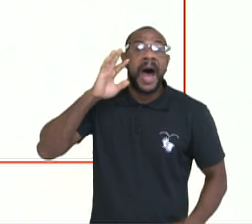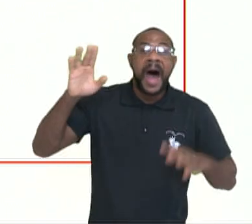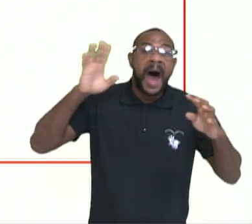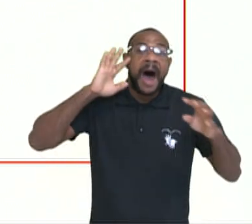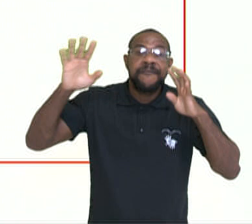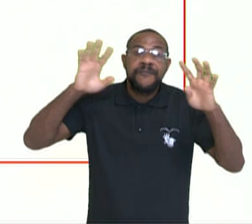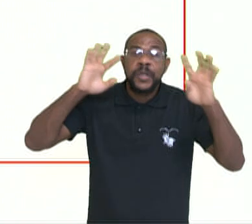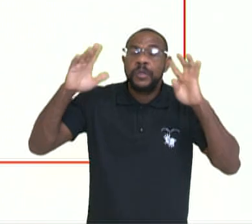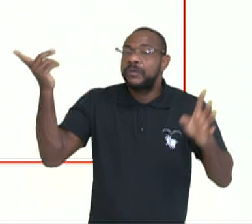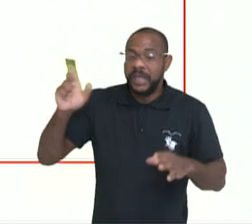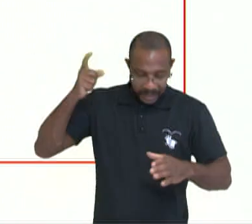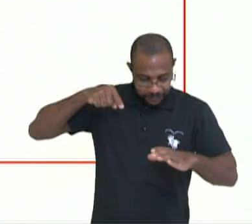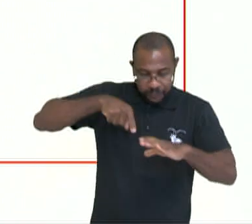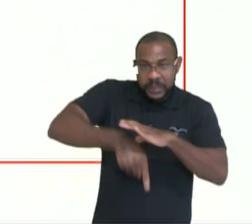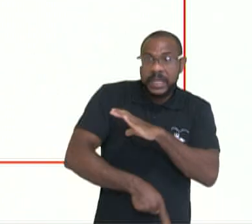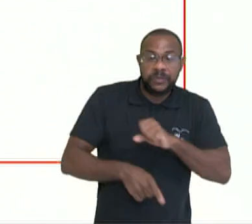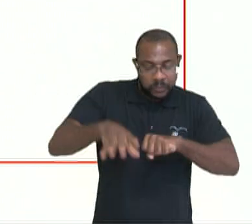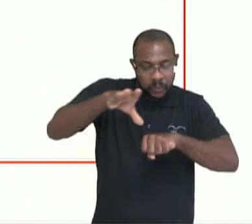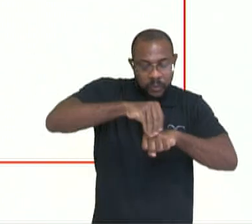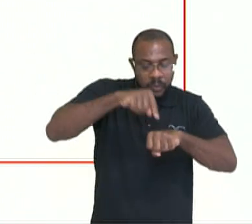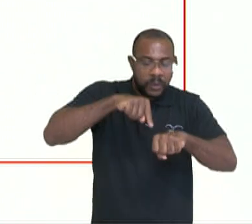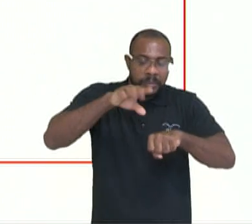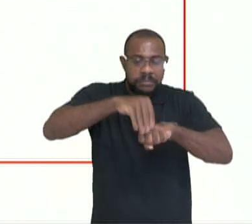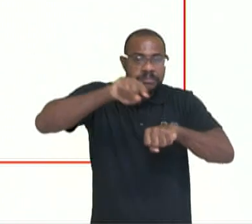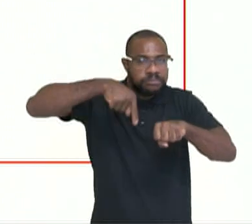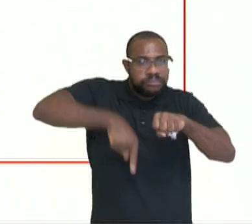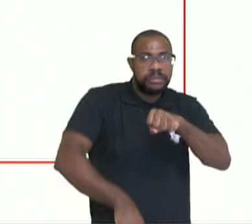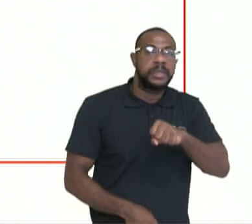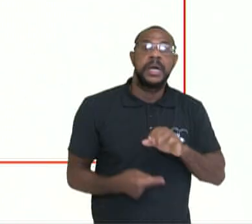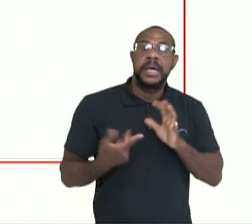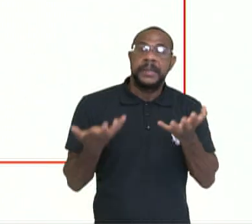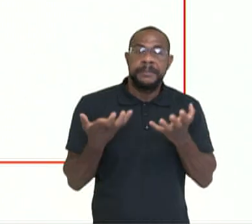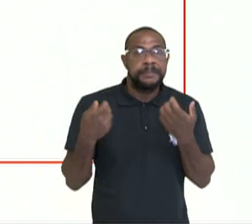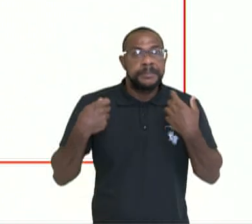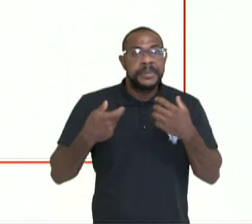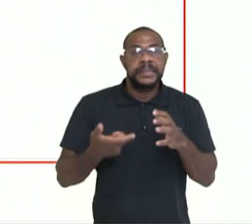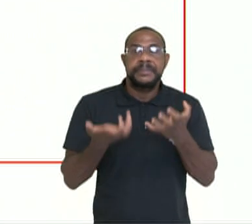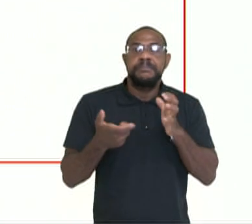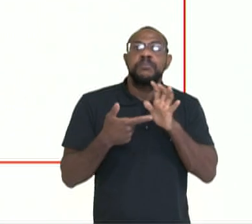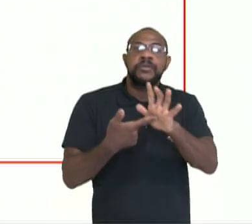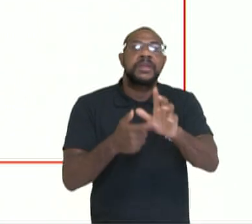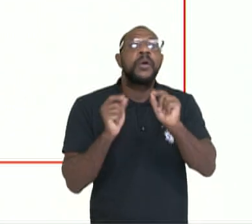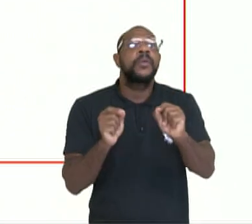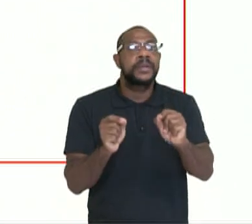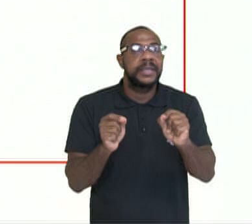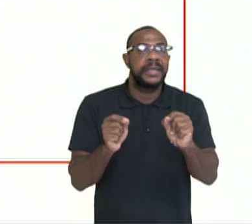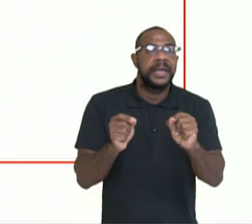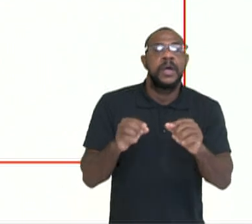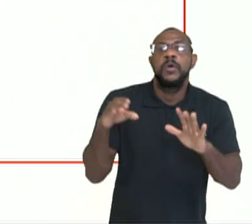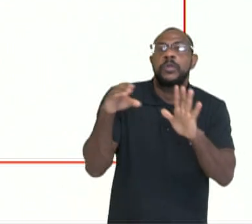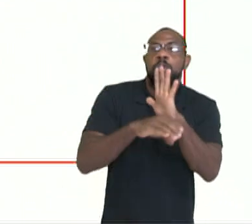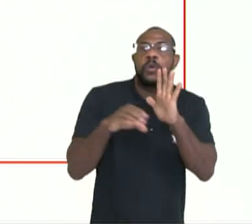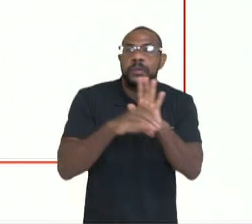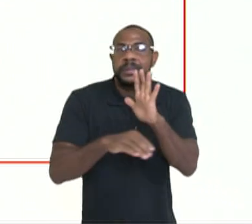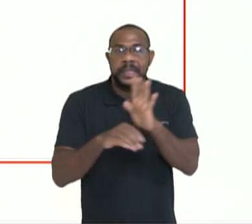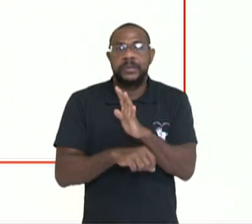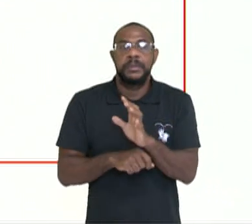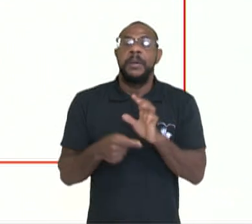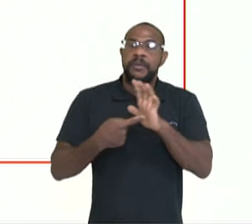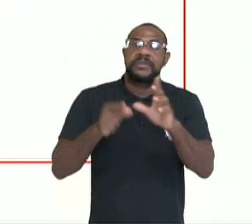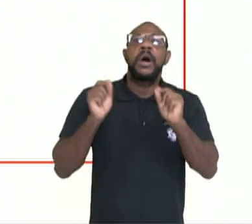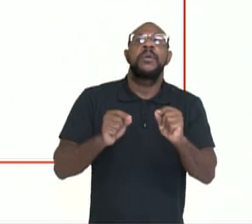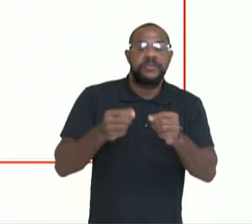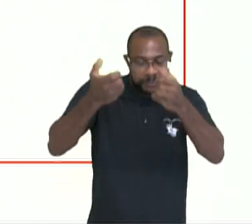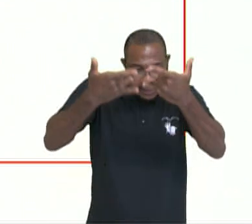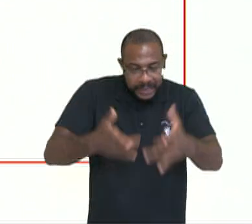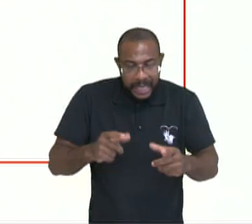mais aprofundada de conhecimento, no intuito de mostrar os conceitos, de averiguar se as coisas realmente são do jeito que são,